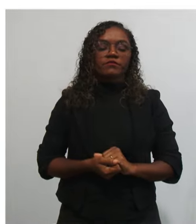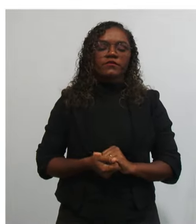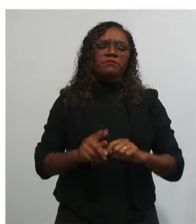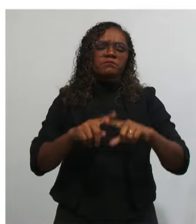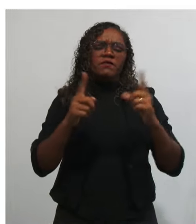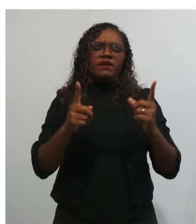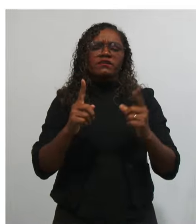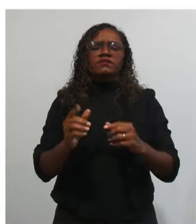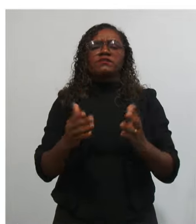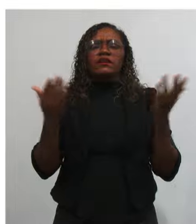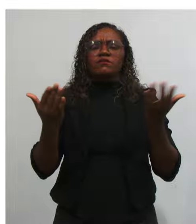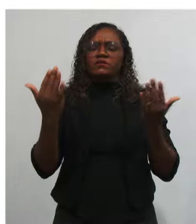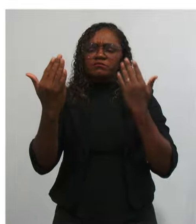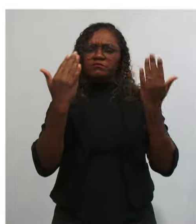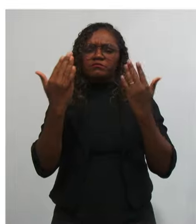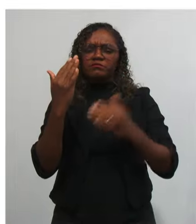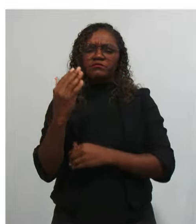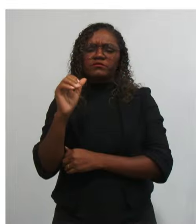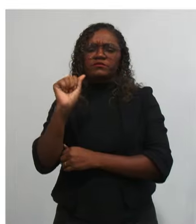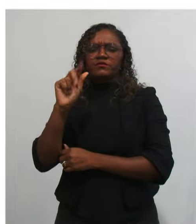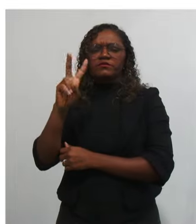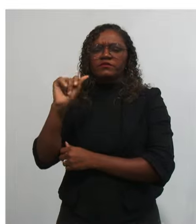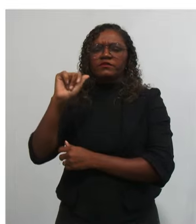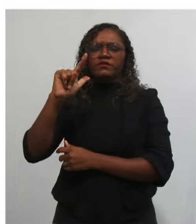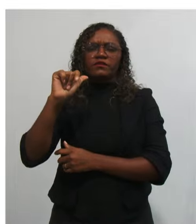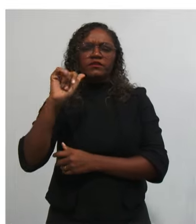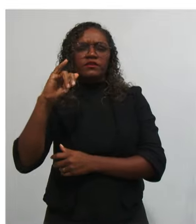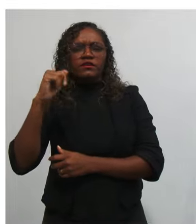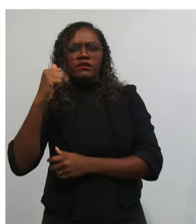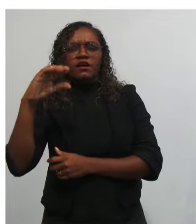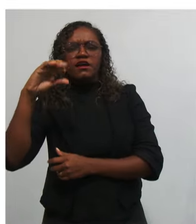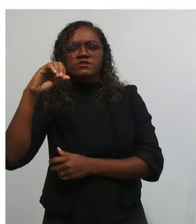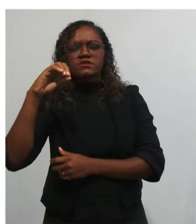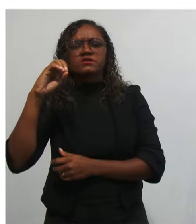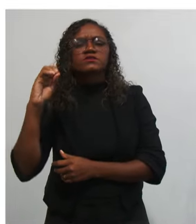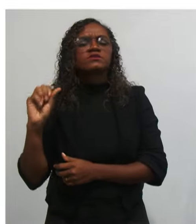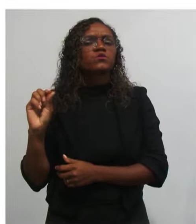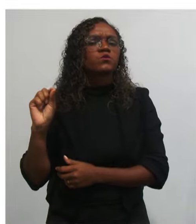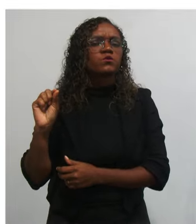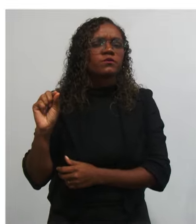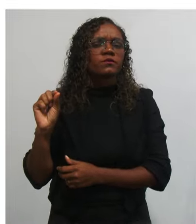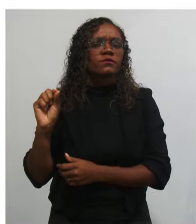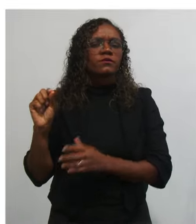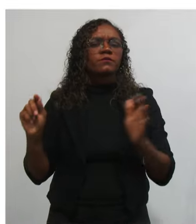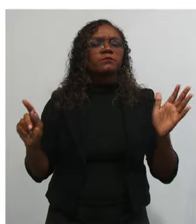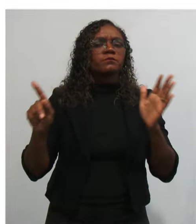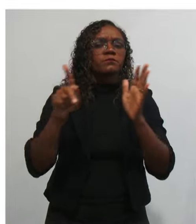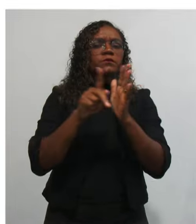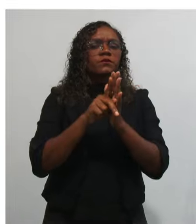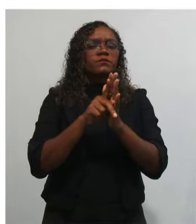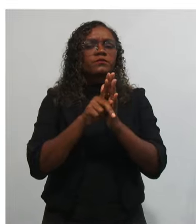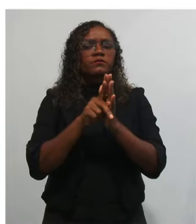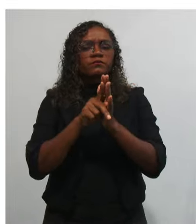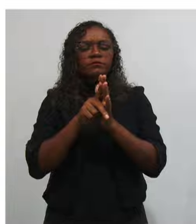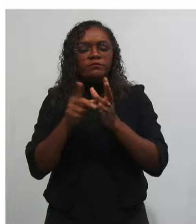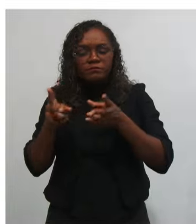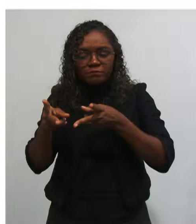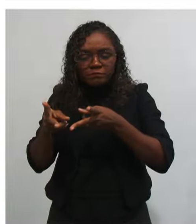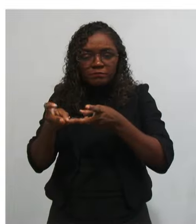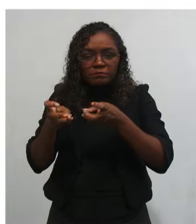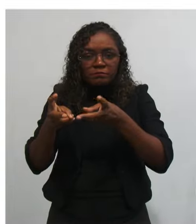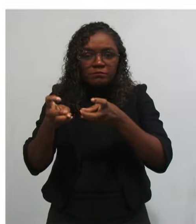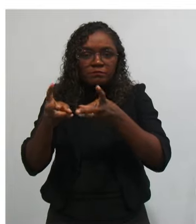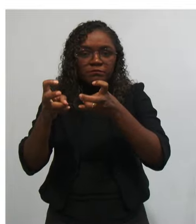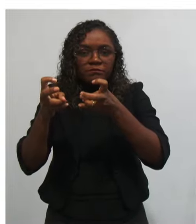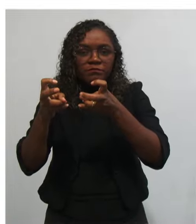avaliação ela serve para investigar e reorientar o ensino aprendizagem então eu avalio